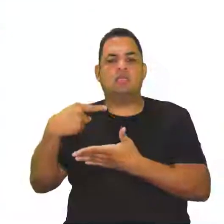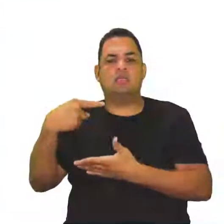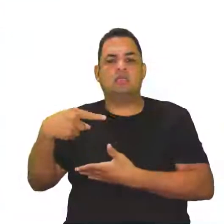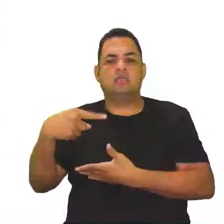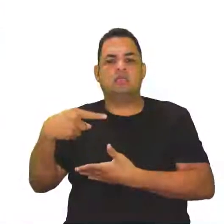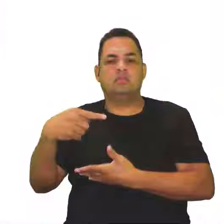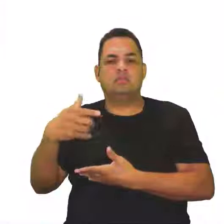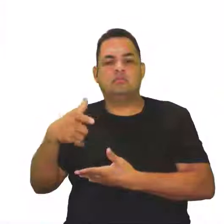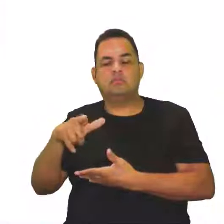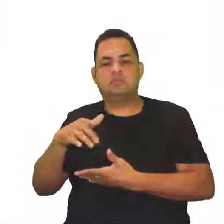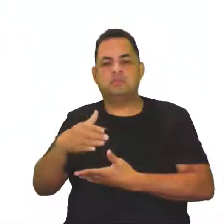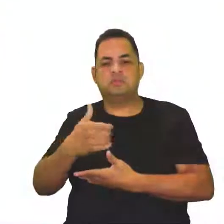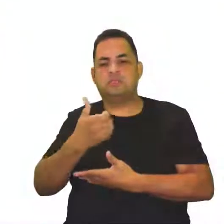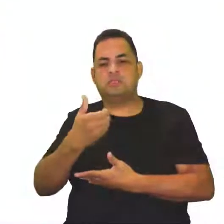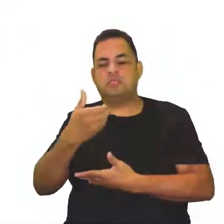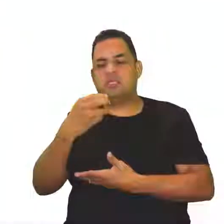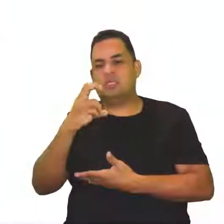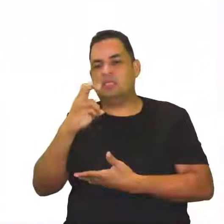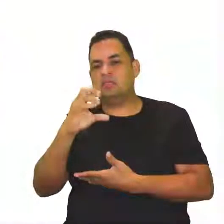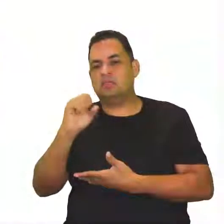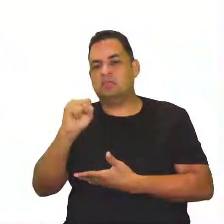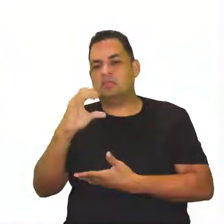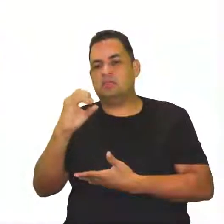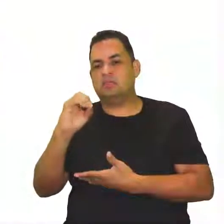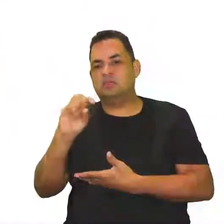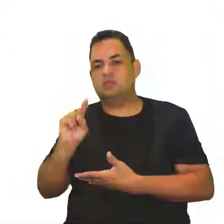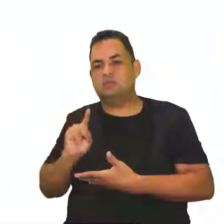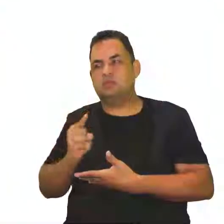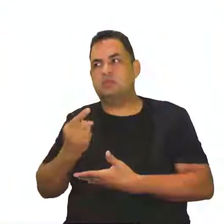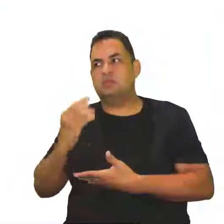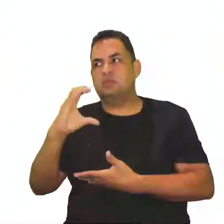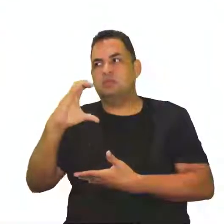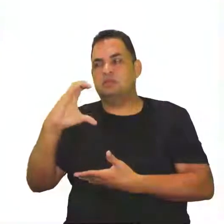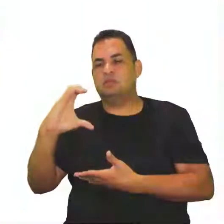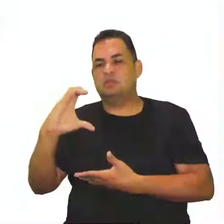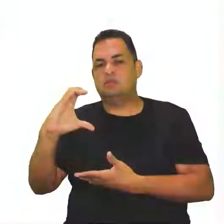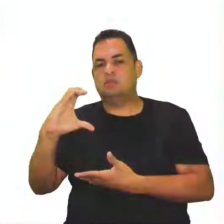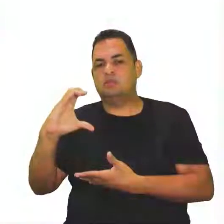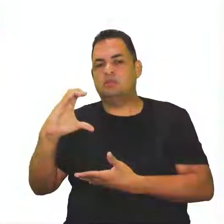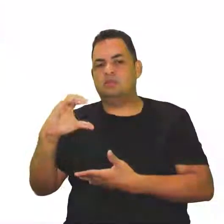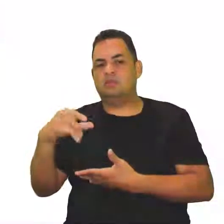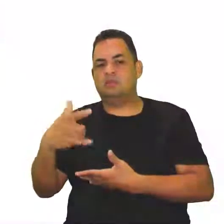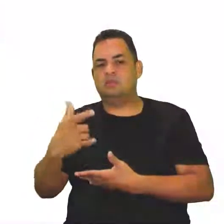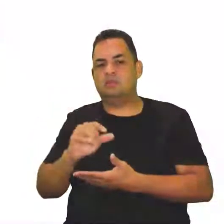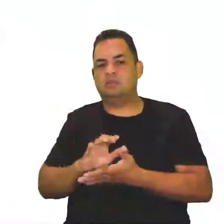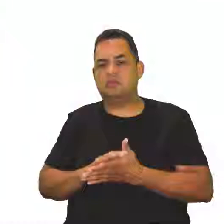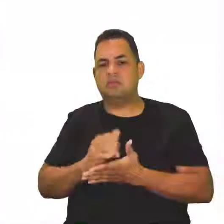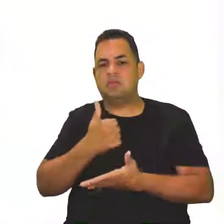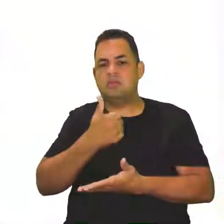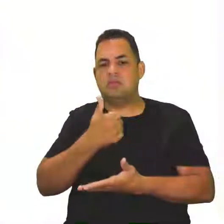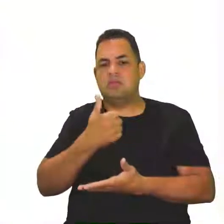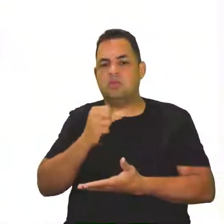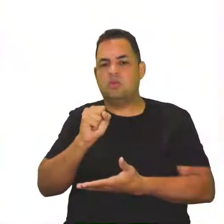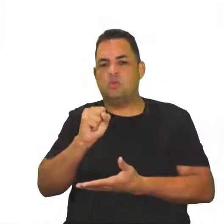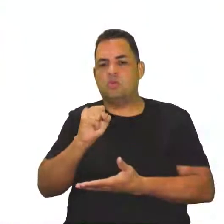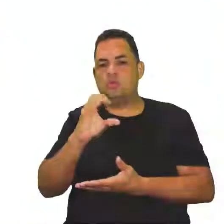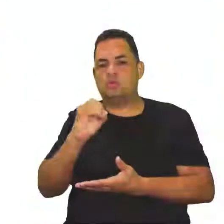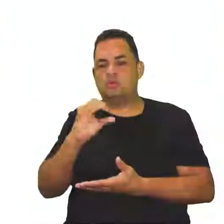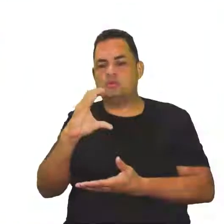avaliada em 580 mil coulombs, com a chegada destes a 1.800 coulombs por